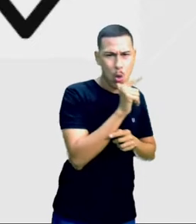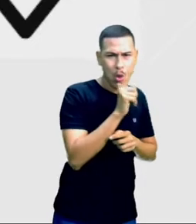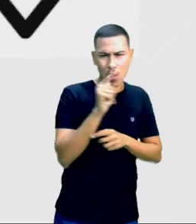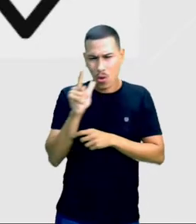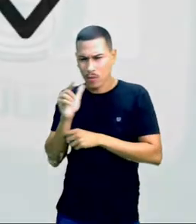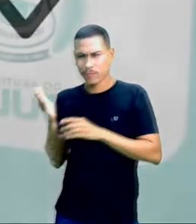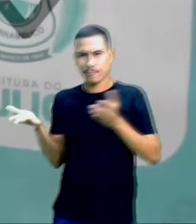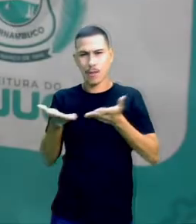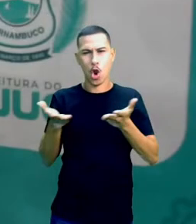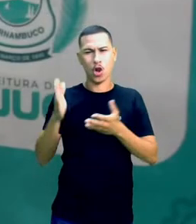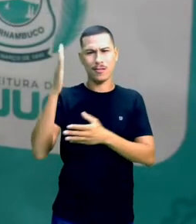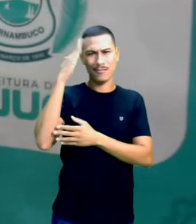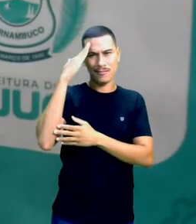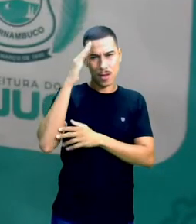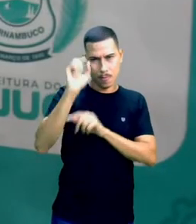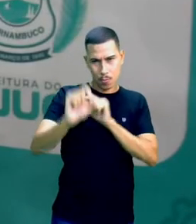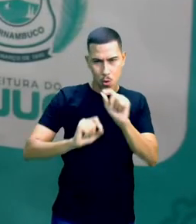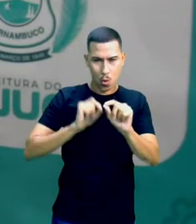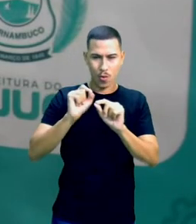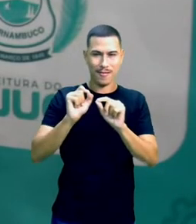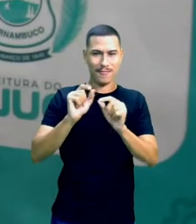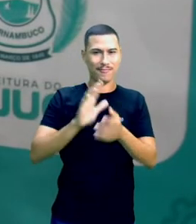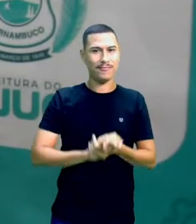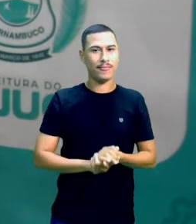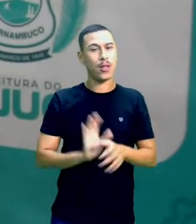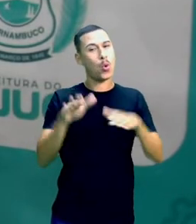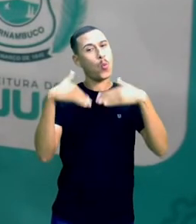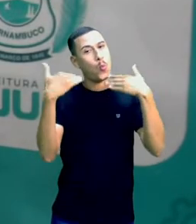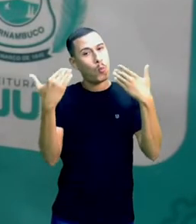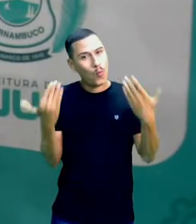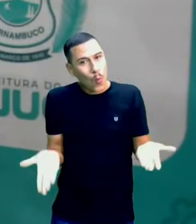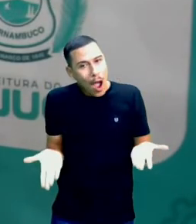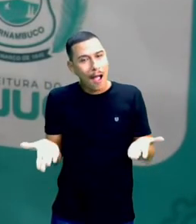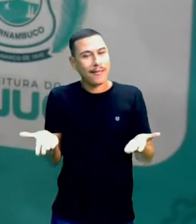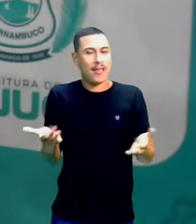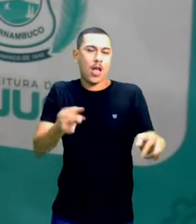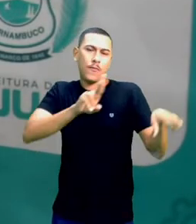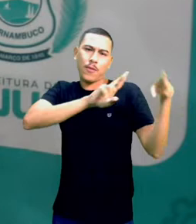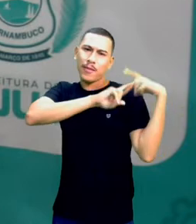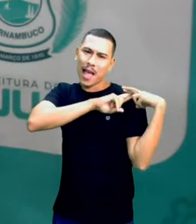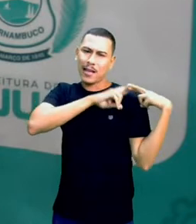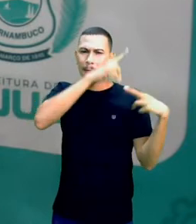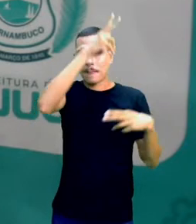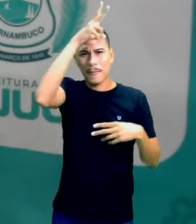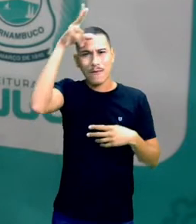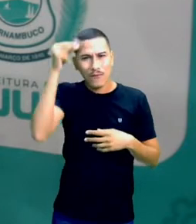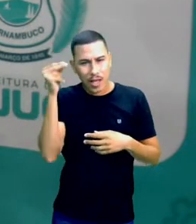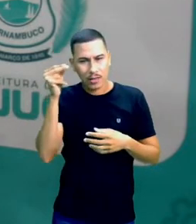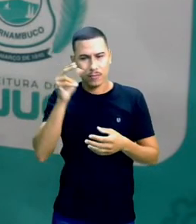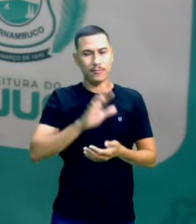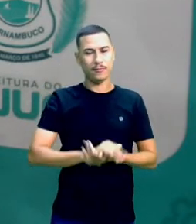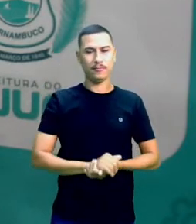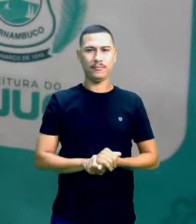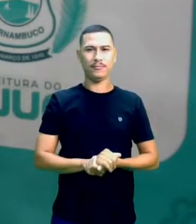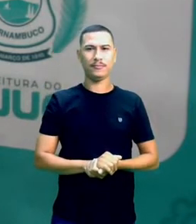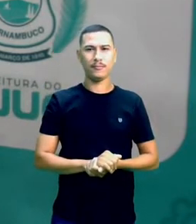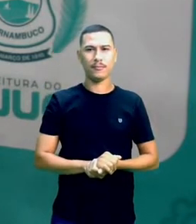Agora, entendemos o que é, quais são as funções de um prefeito, ou seja, de uma